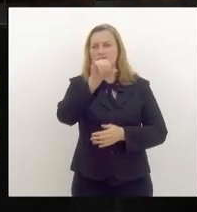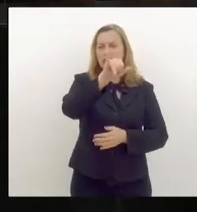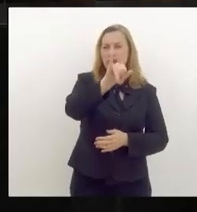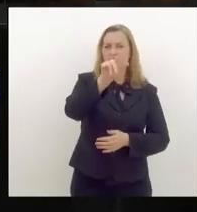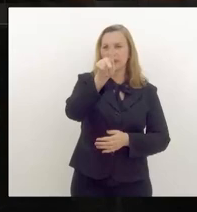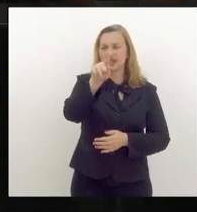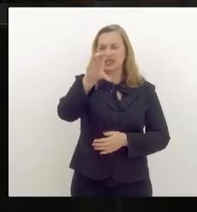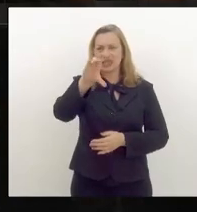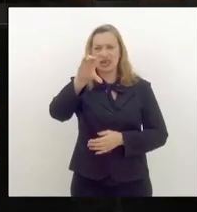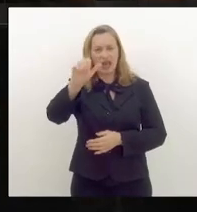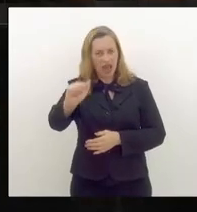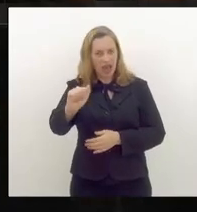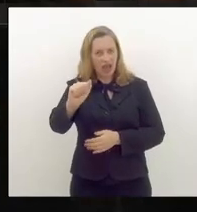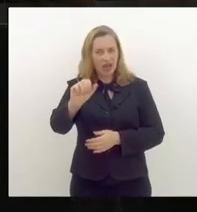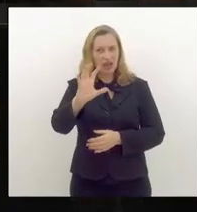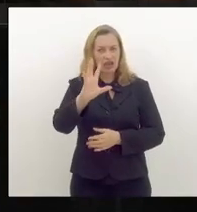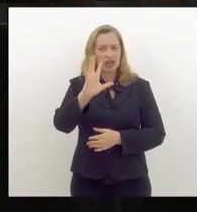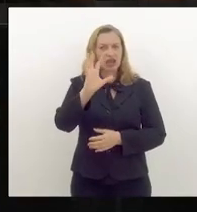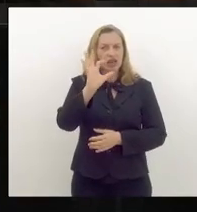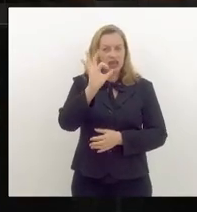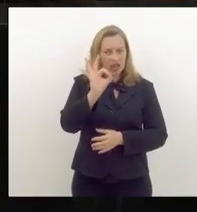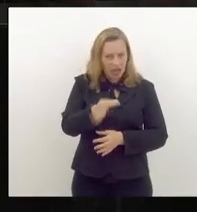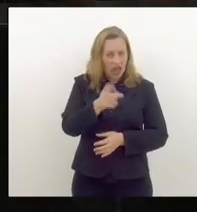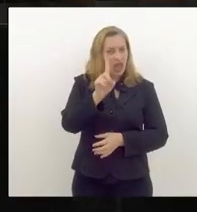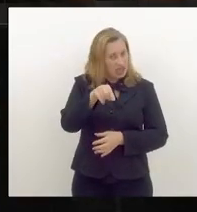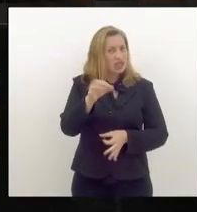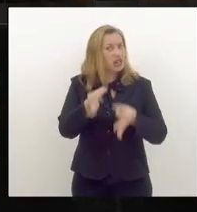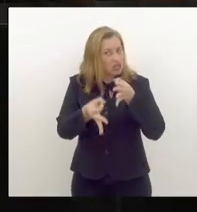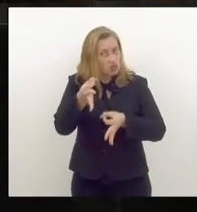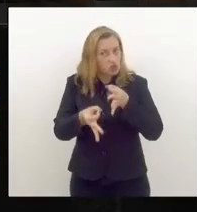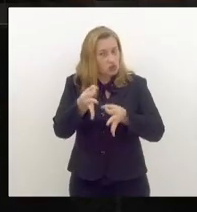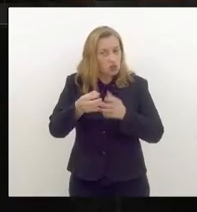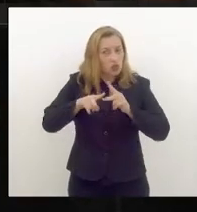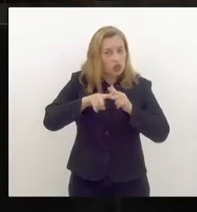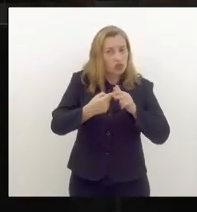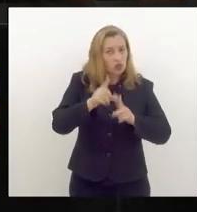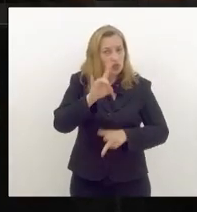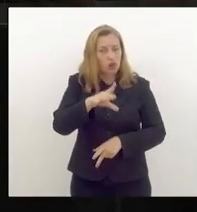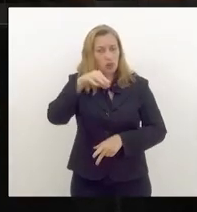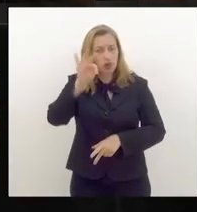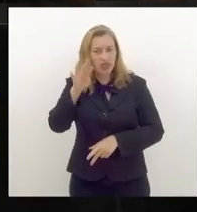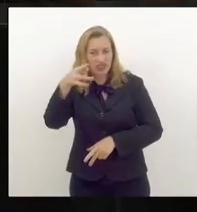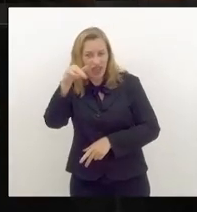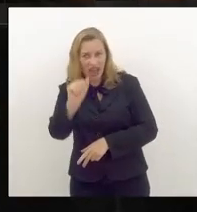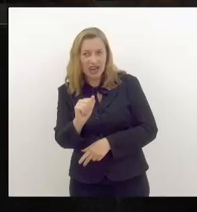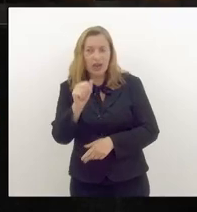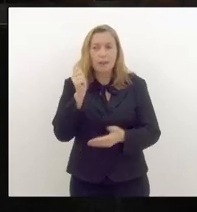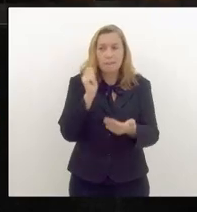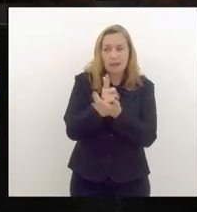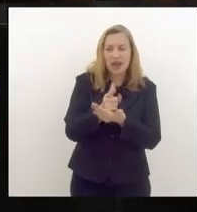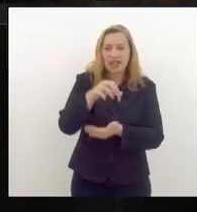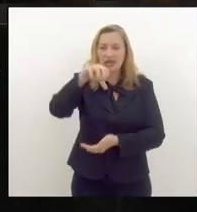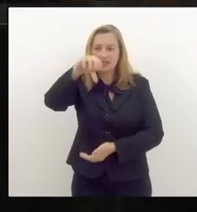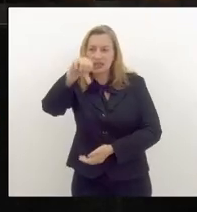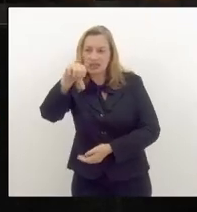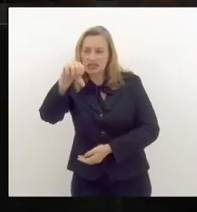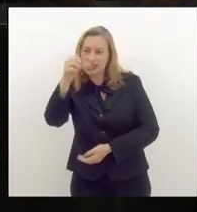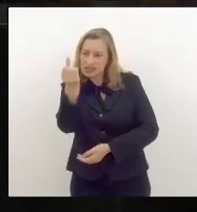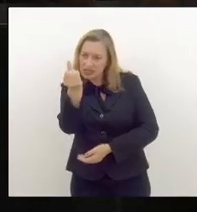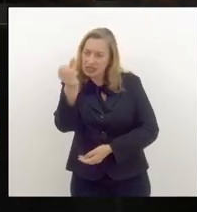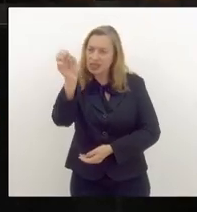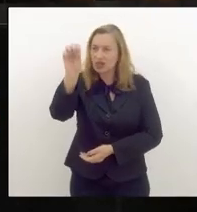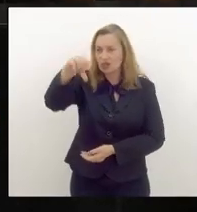Puro O que seria justo queria ser apenas a correção monetária se Pagarei a 69